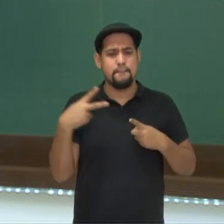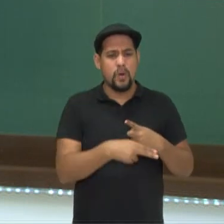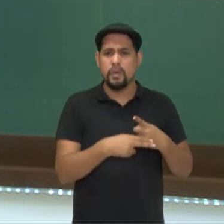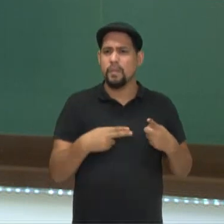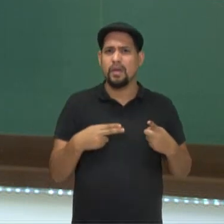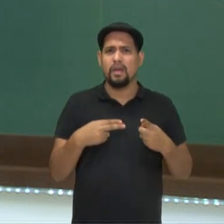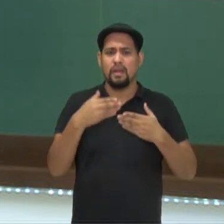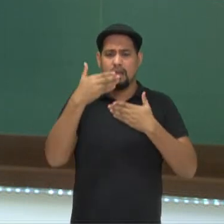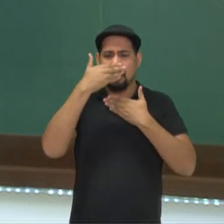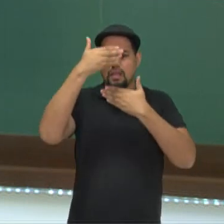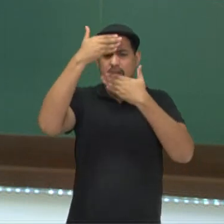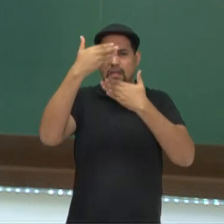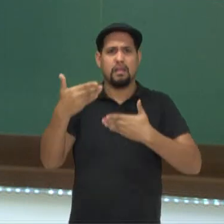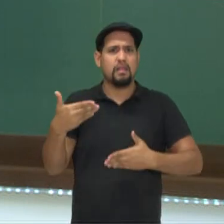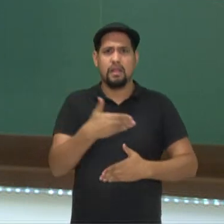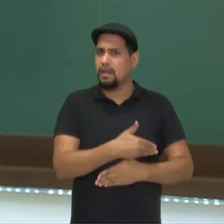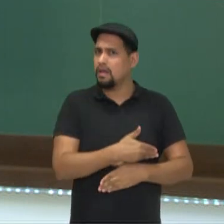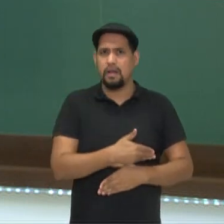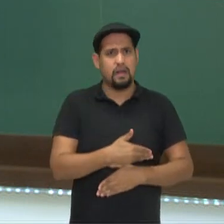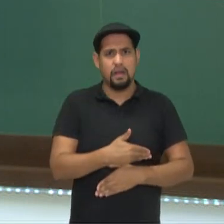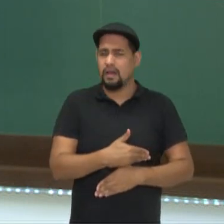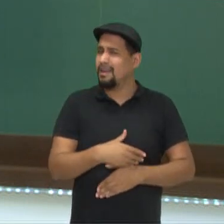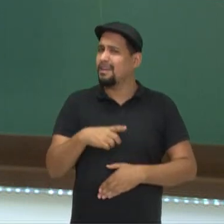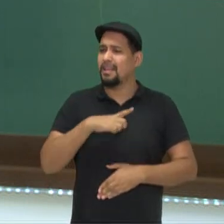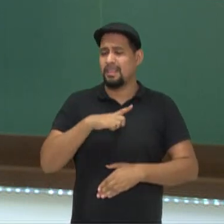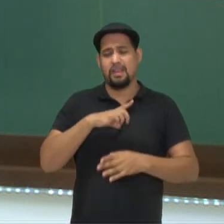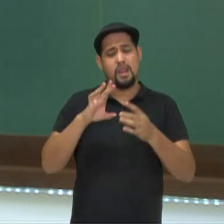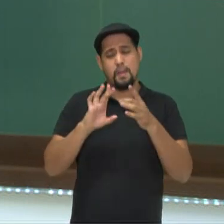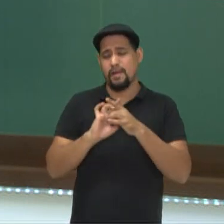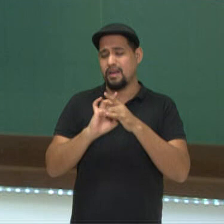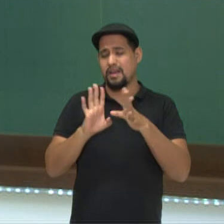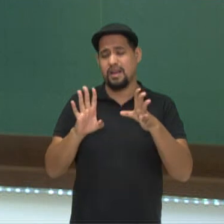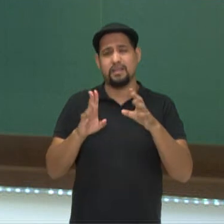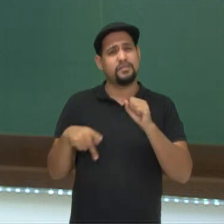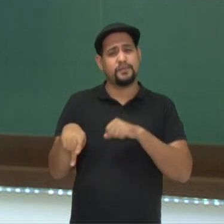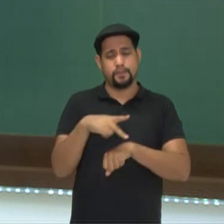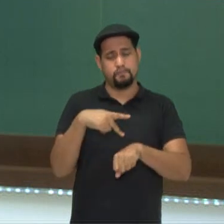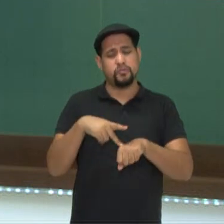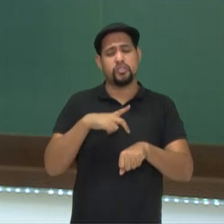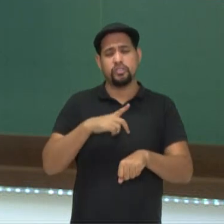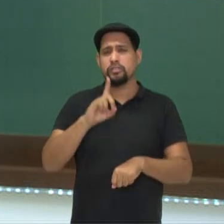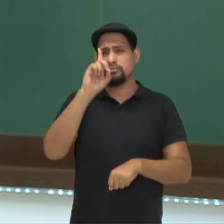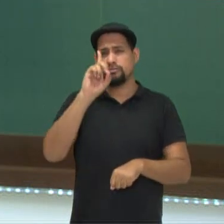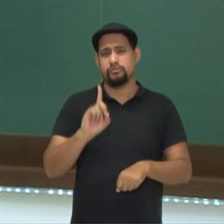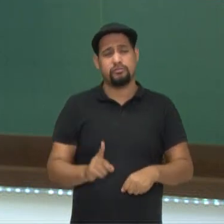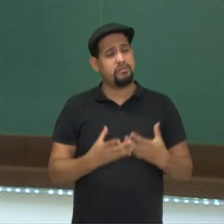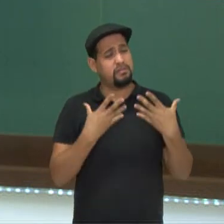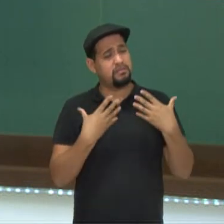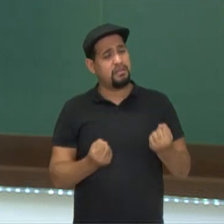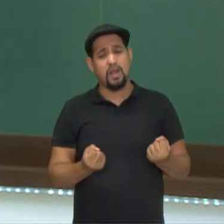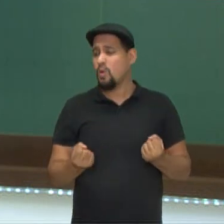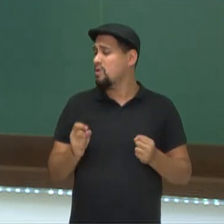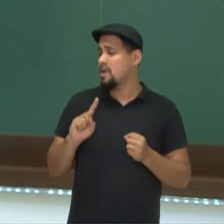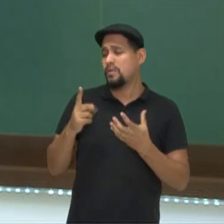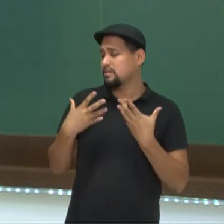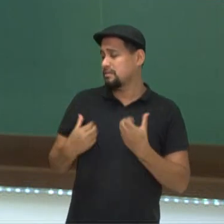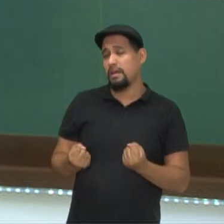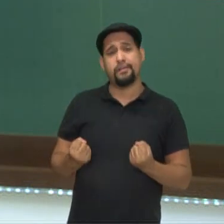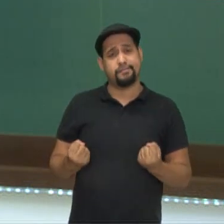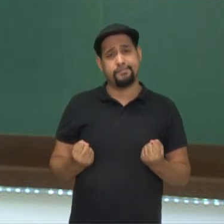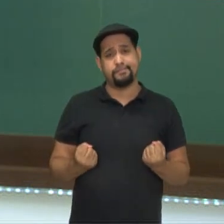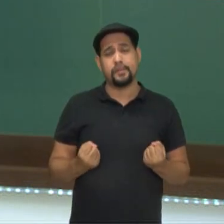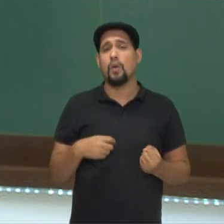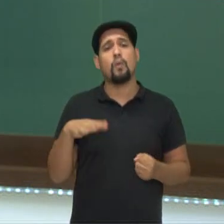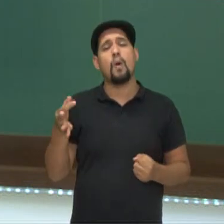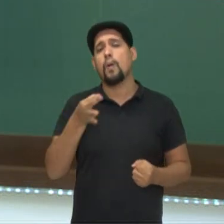Não é bem assim, tá? Existe aí uma questão de liberdade, os países têm o direito de aceitar ou não, ainda mais a Noruega. E qual é a